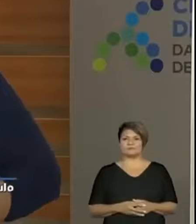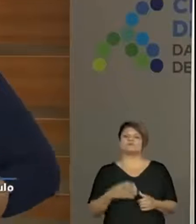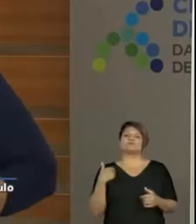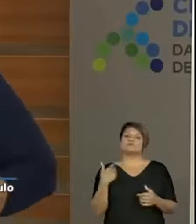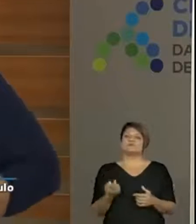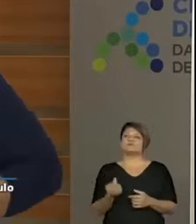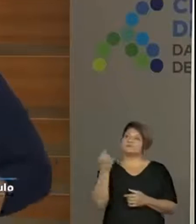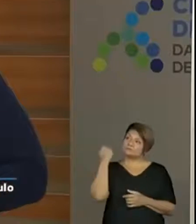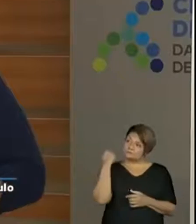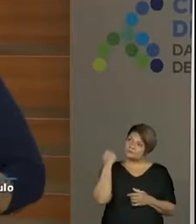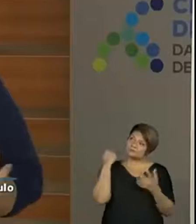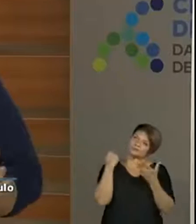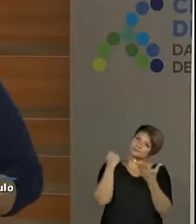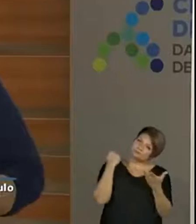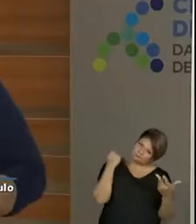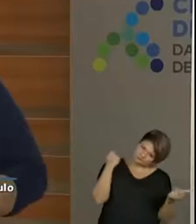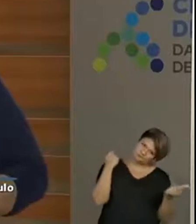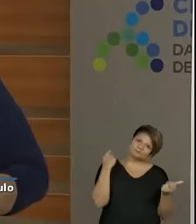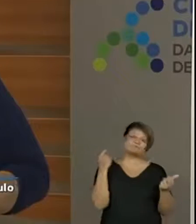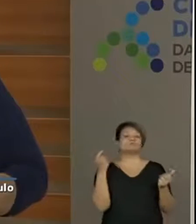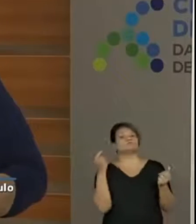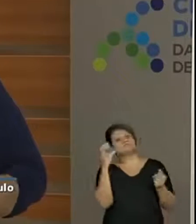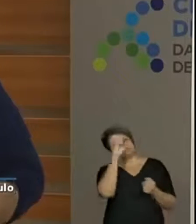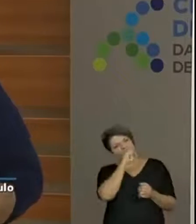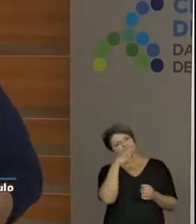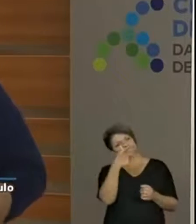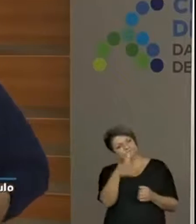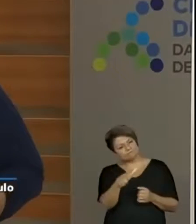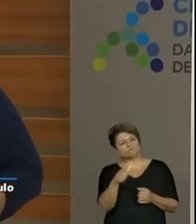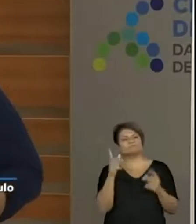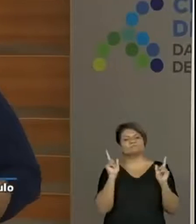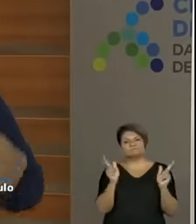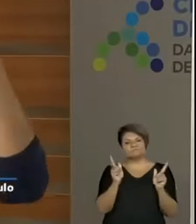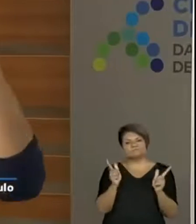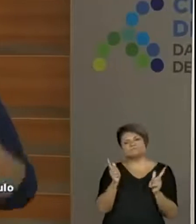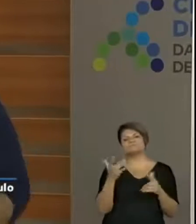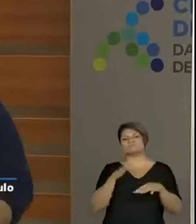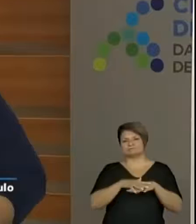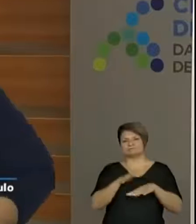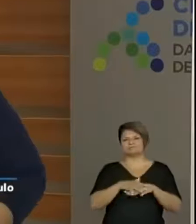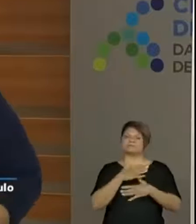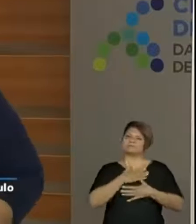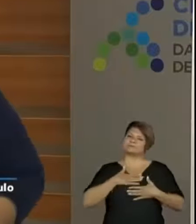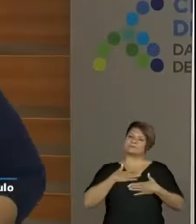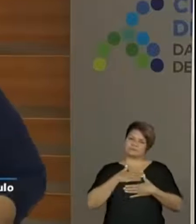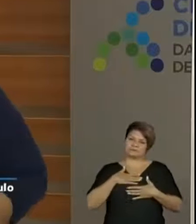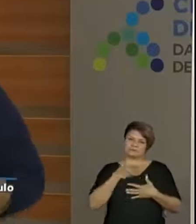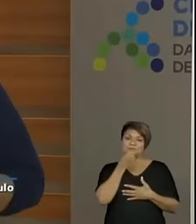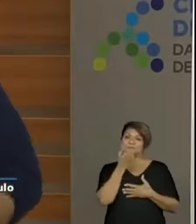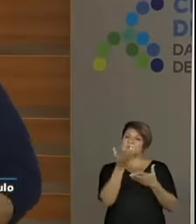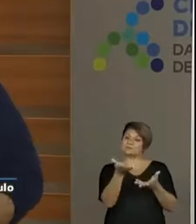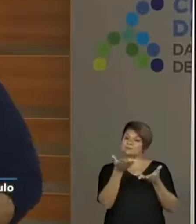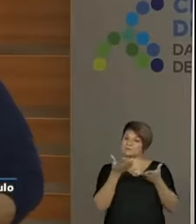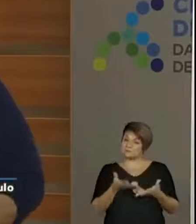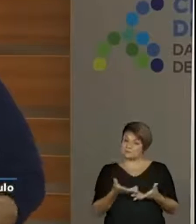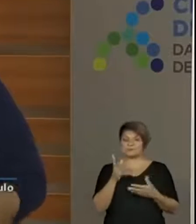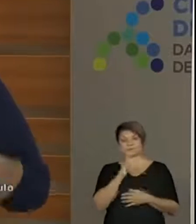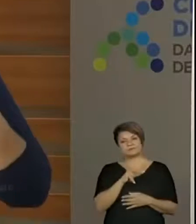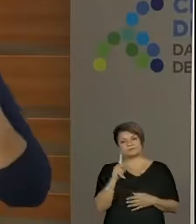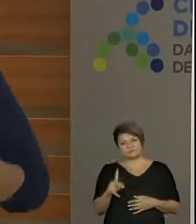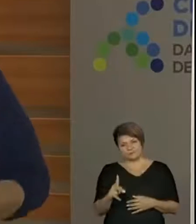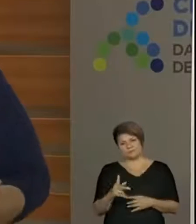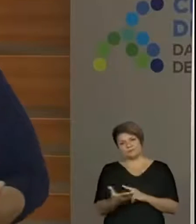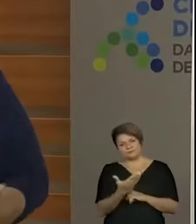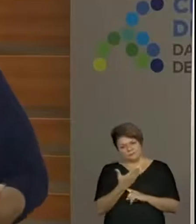vamos aprender outras. Vamos curtir a matemática da forma mais agradável possível. Professores, bem-vindos. Colaboradores